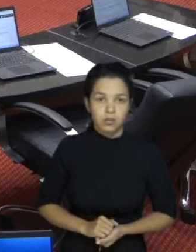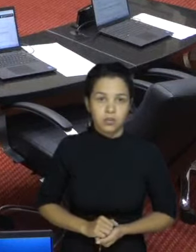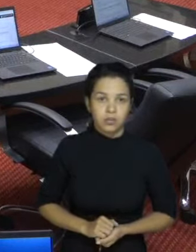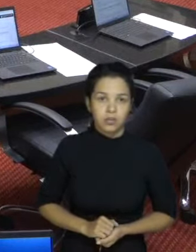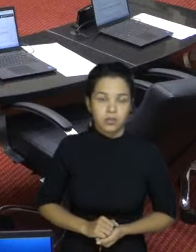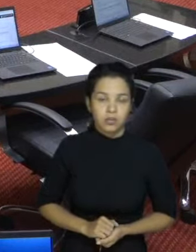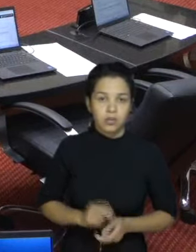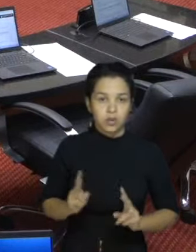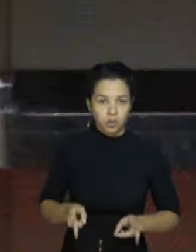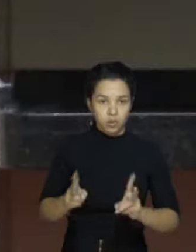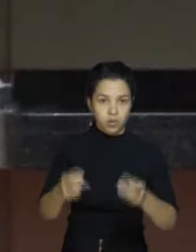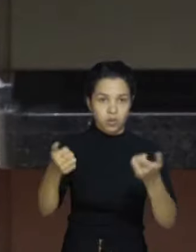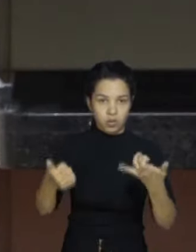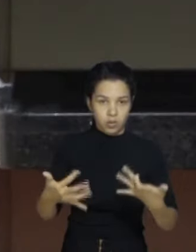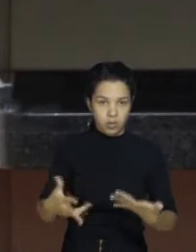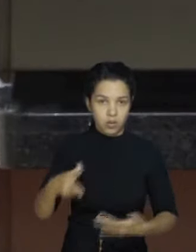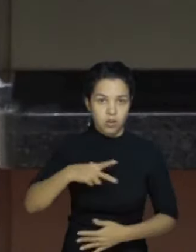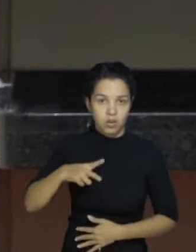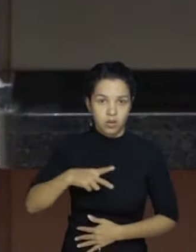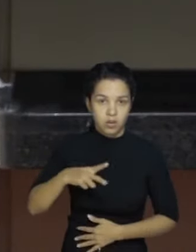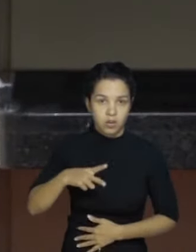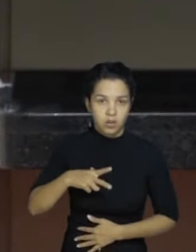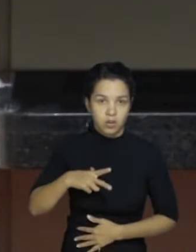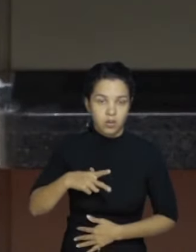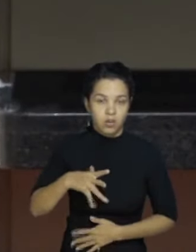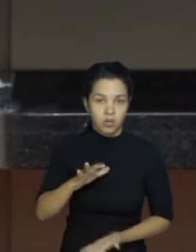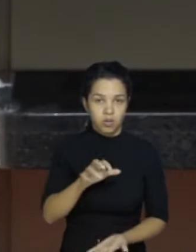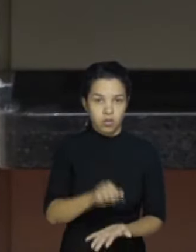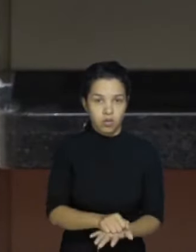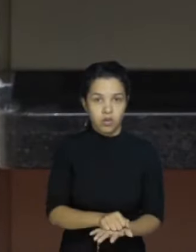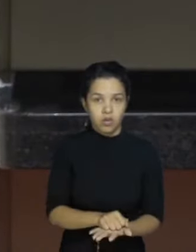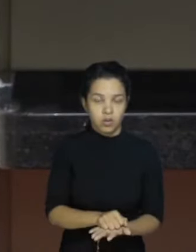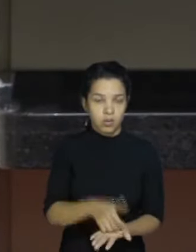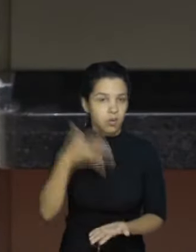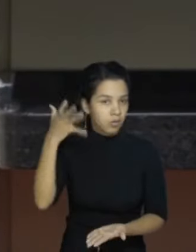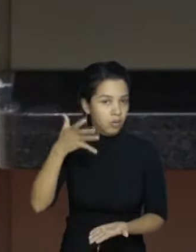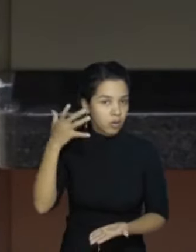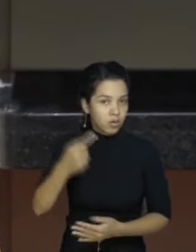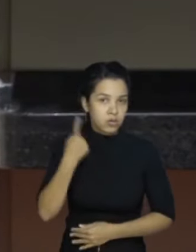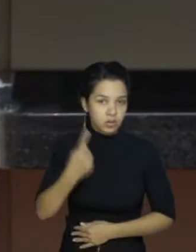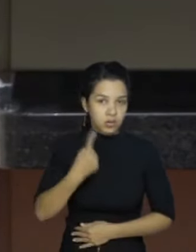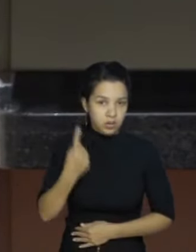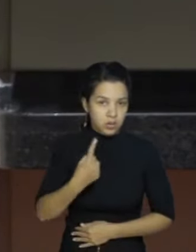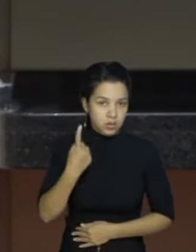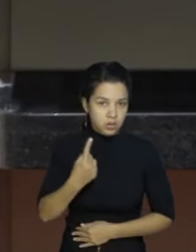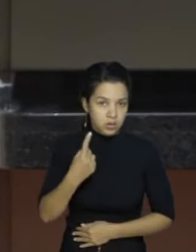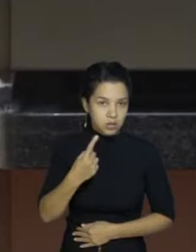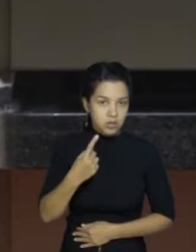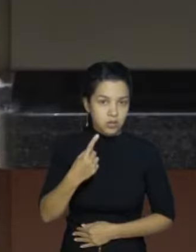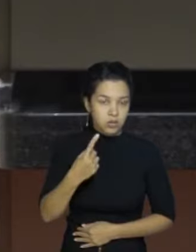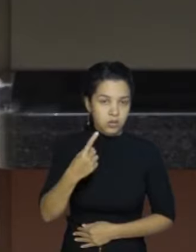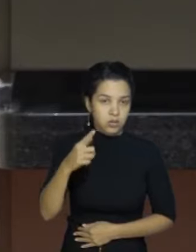ainda explicações pessoais o próximo escrito para falar é o senhor deputado antílonelli